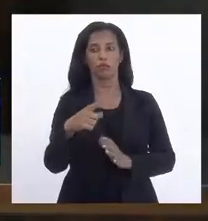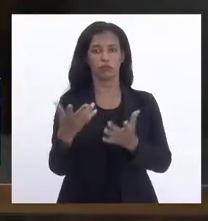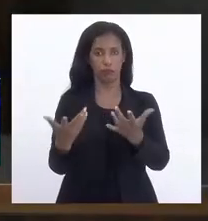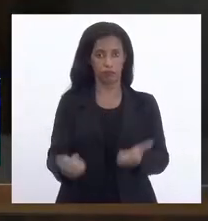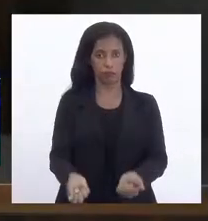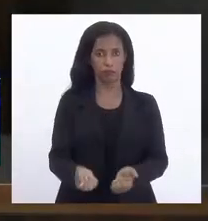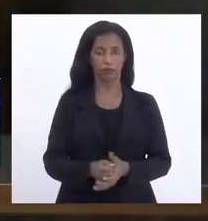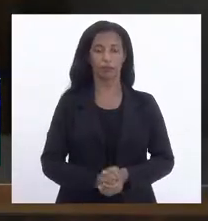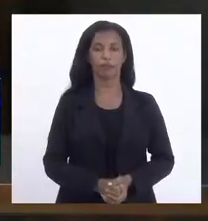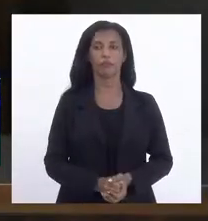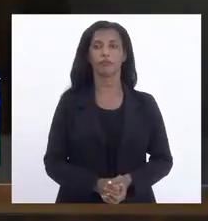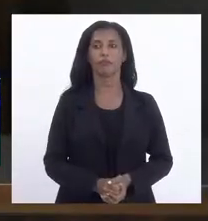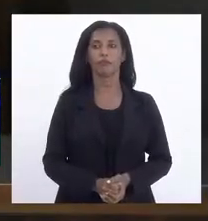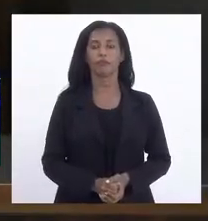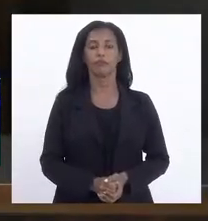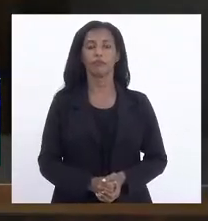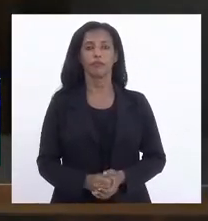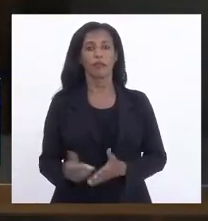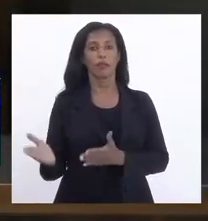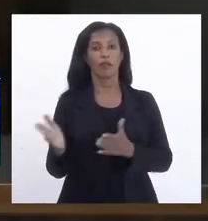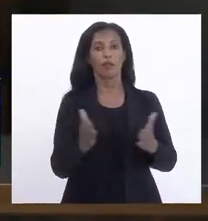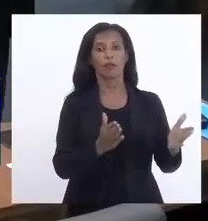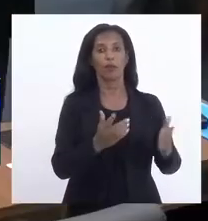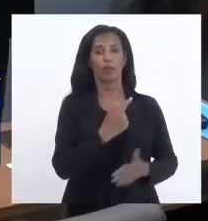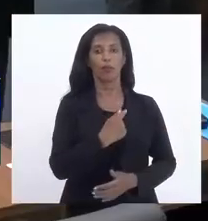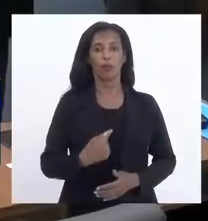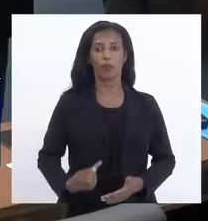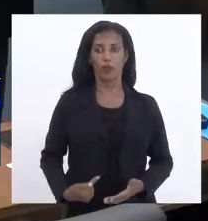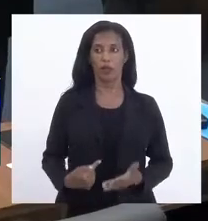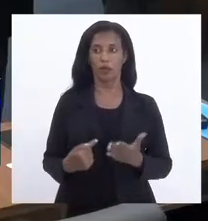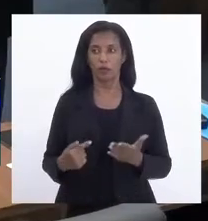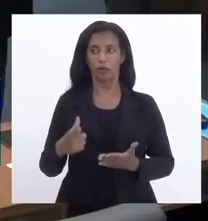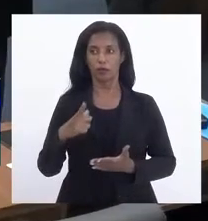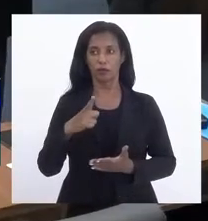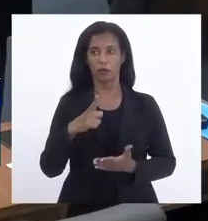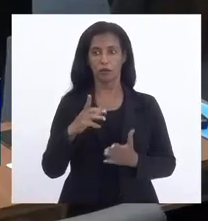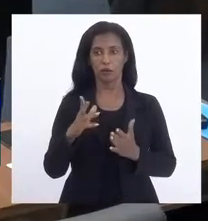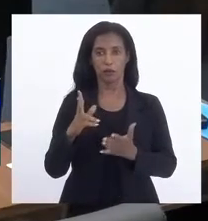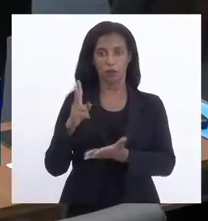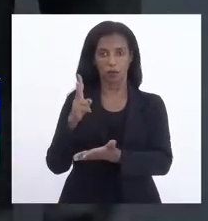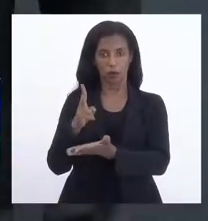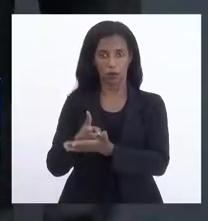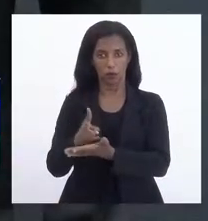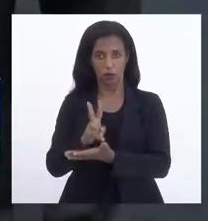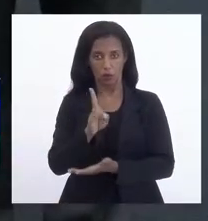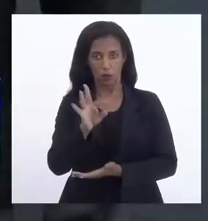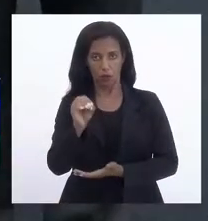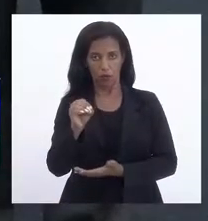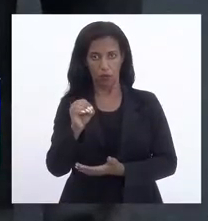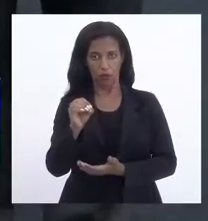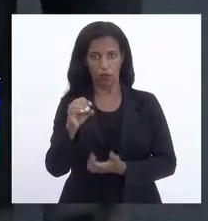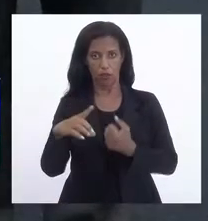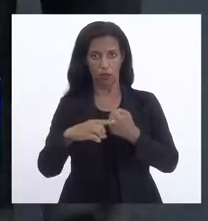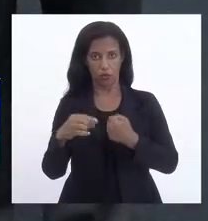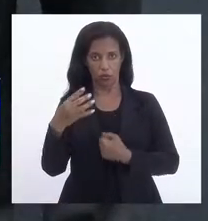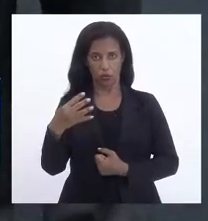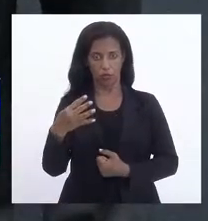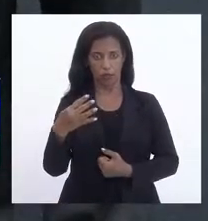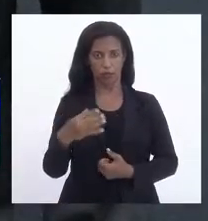questão, aprovado, vai ao governador. Então eu entendo que manteve o veto do artigo 4º, é isso, presidente?